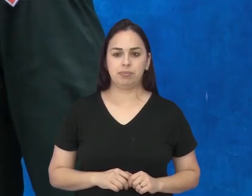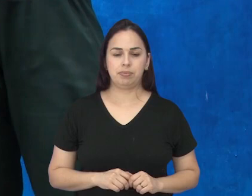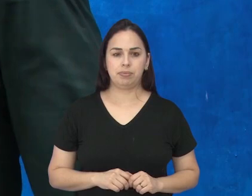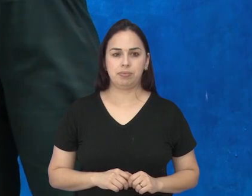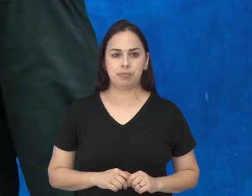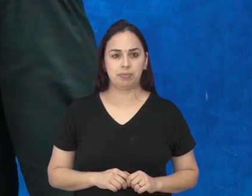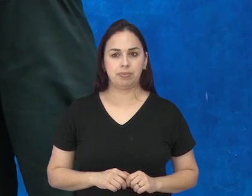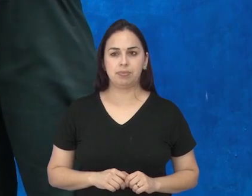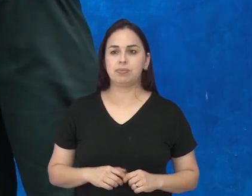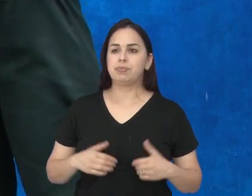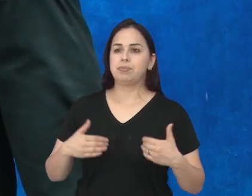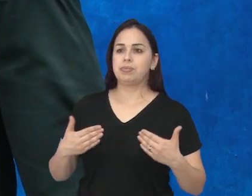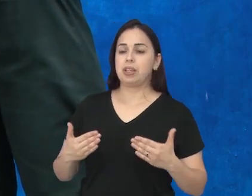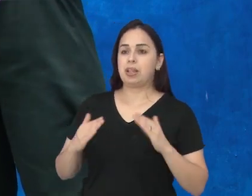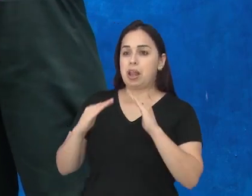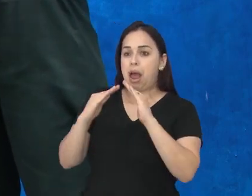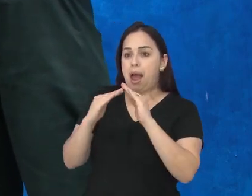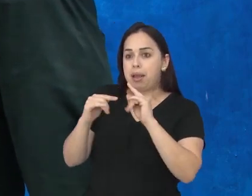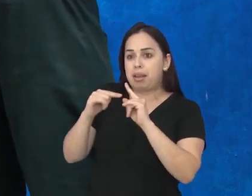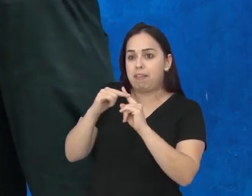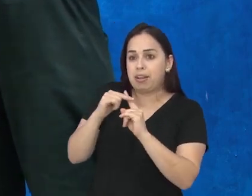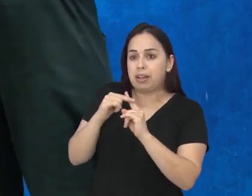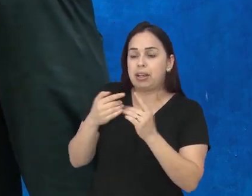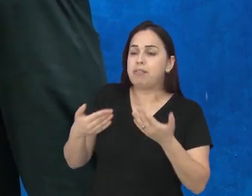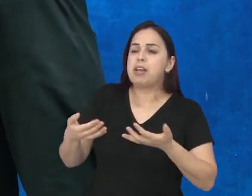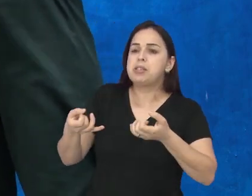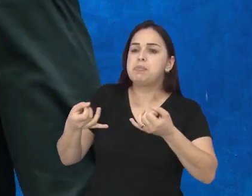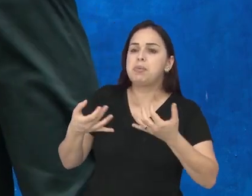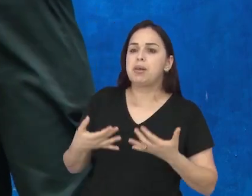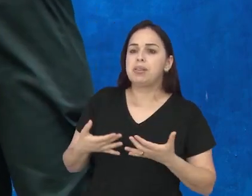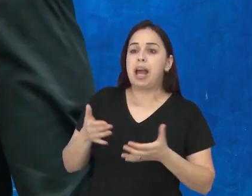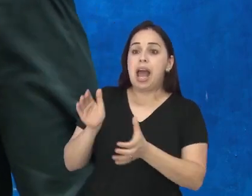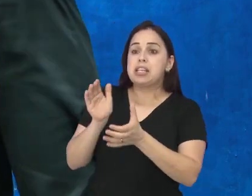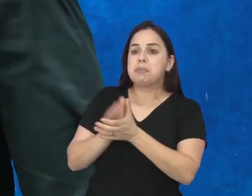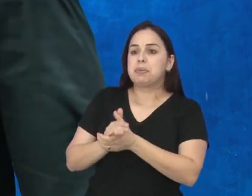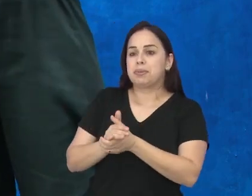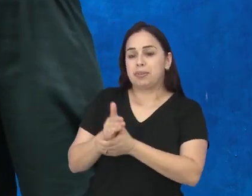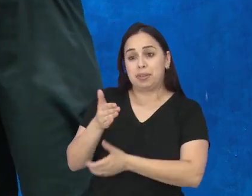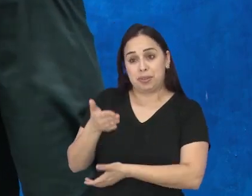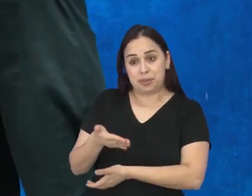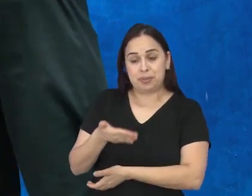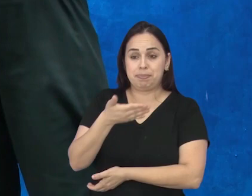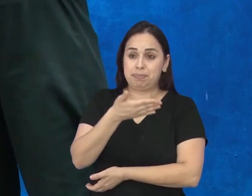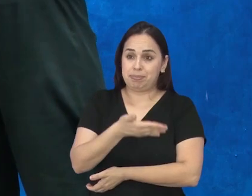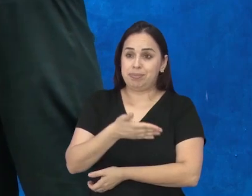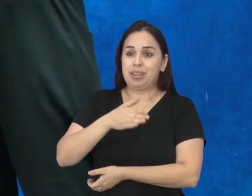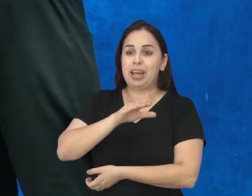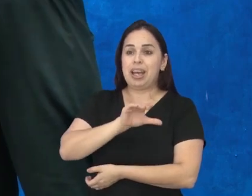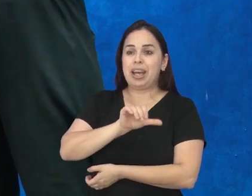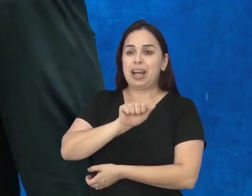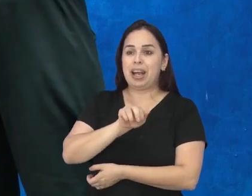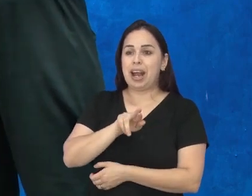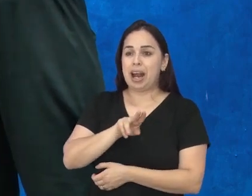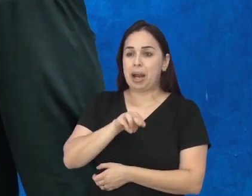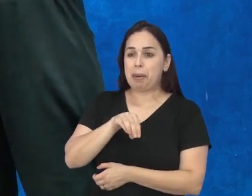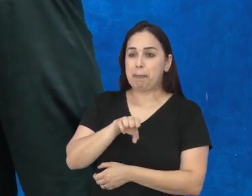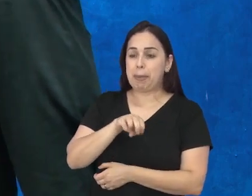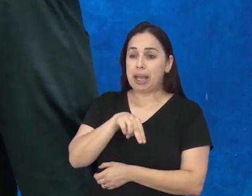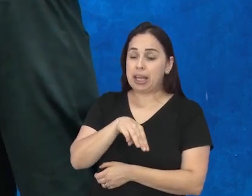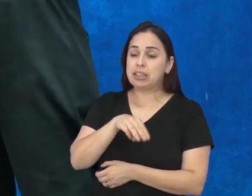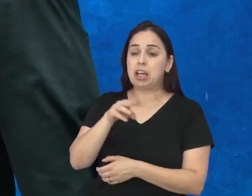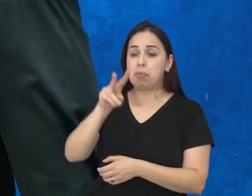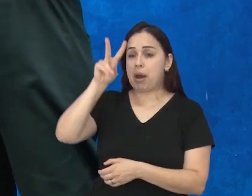A gente veio para a capela agora. Quem vai explicar é a esposa do Fábio, a Carmen. E tem toda